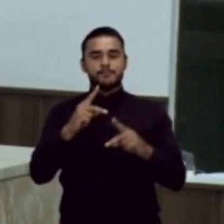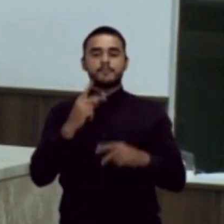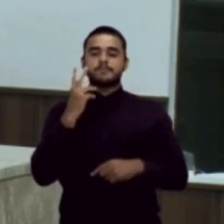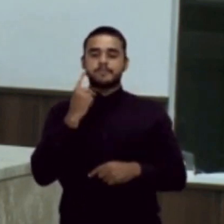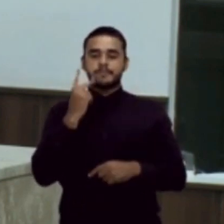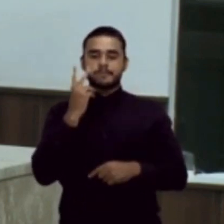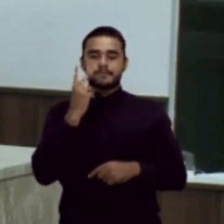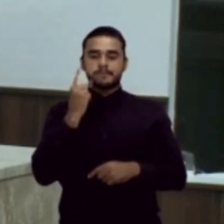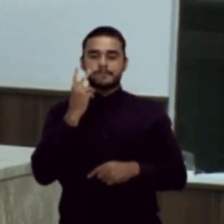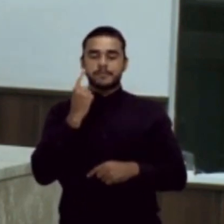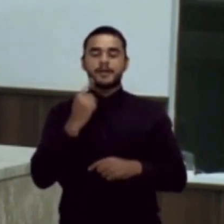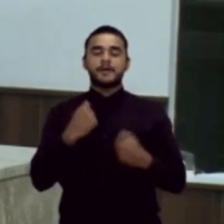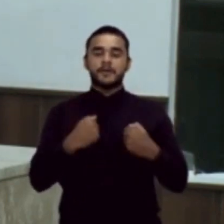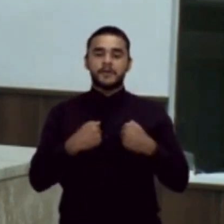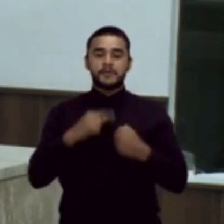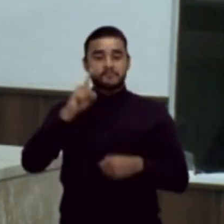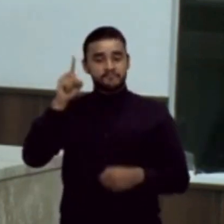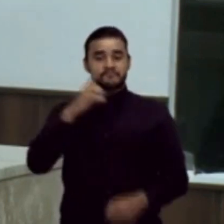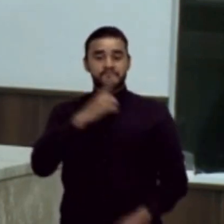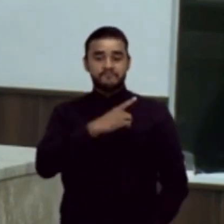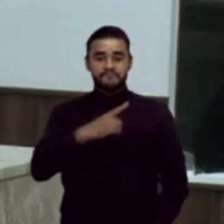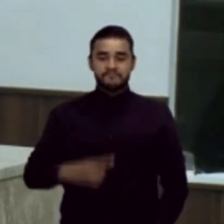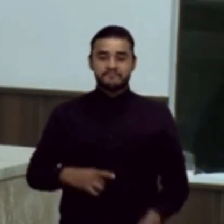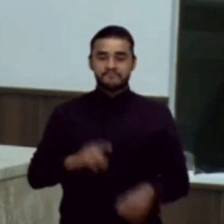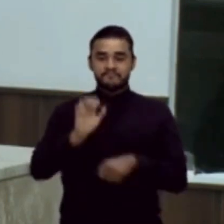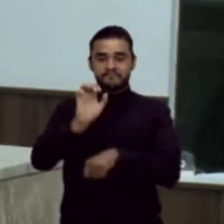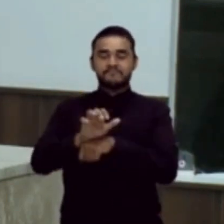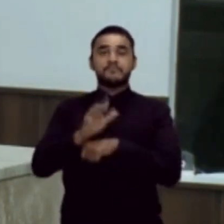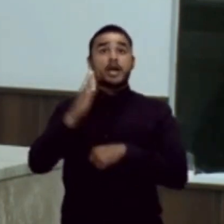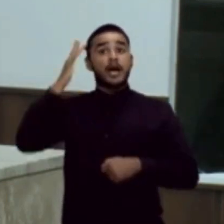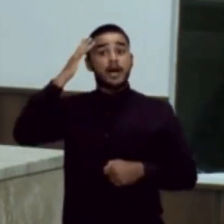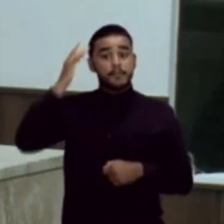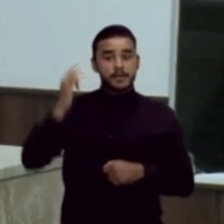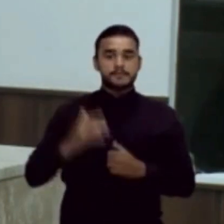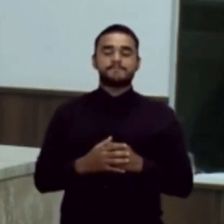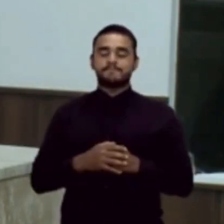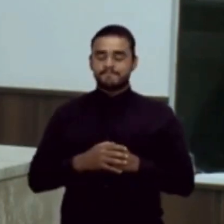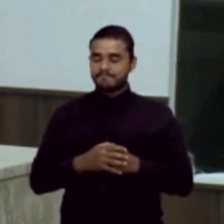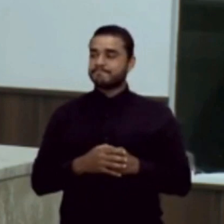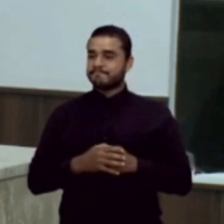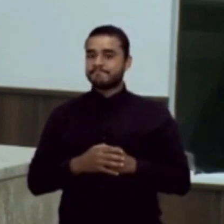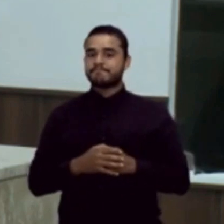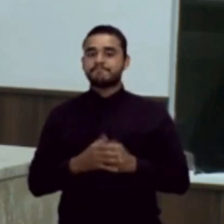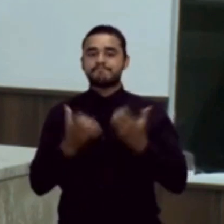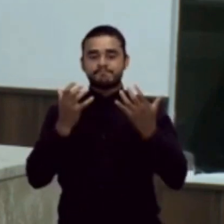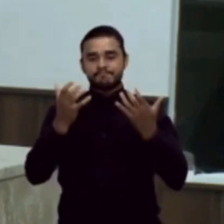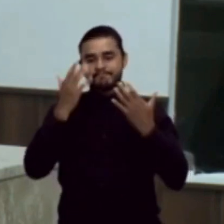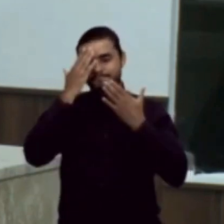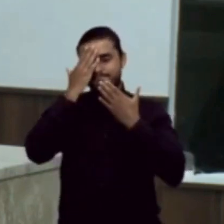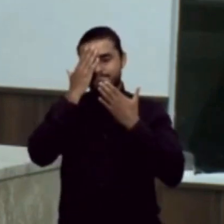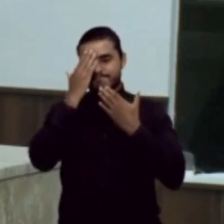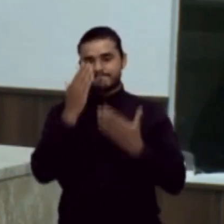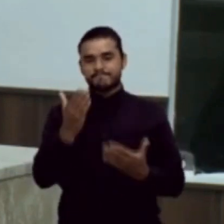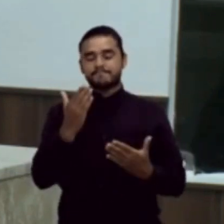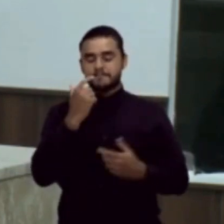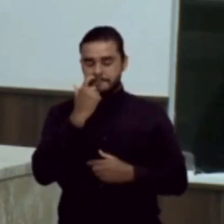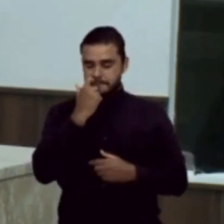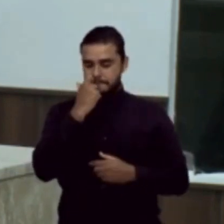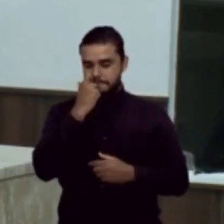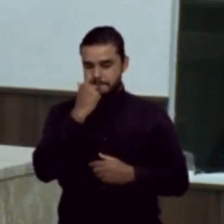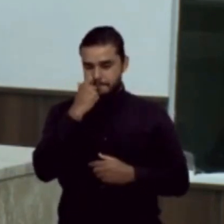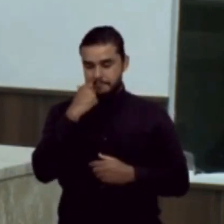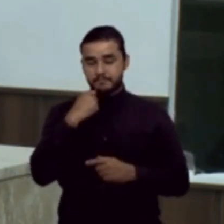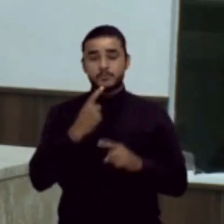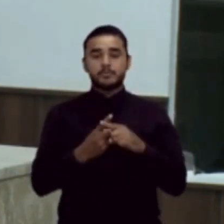do Estado do Ceará. A minha primeira palavra é de uma imensa gratidão pelo reconhecimento aos